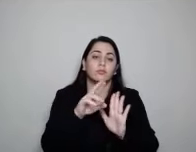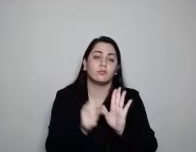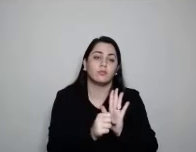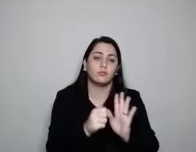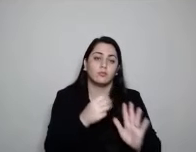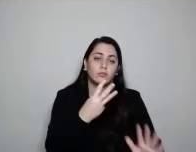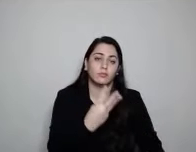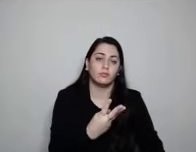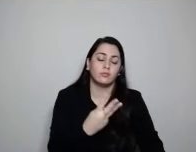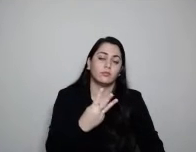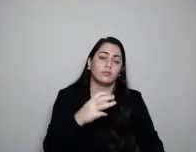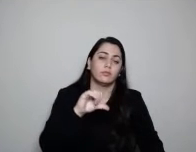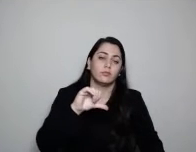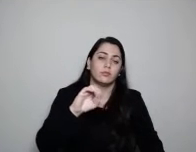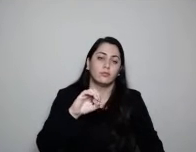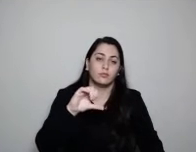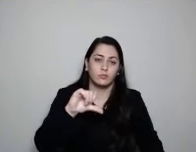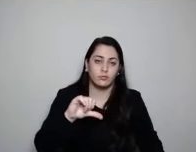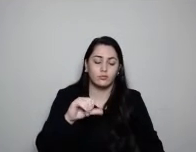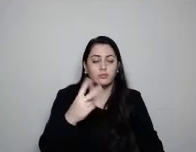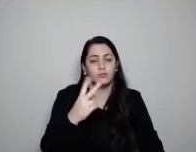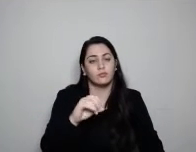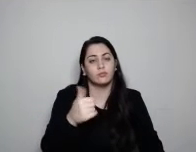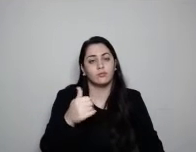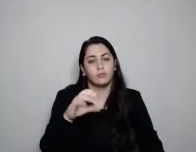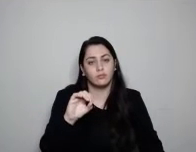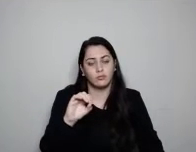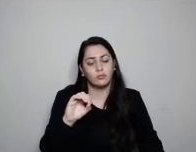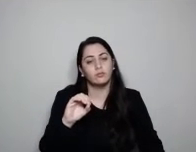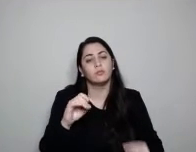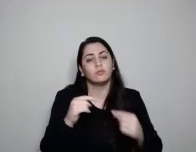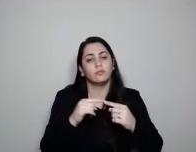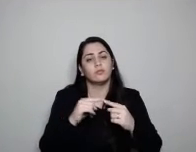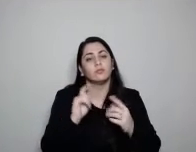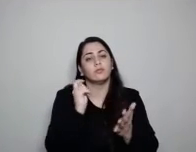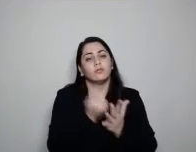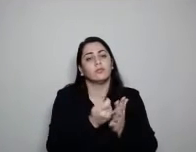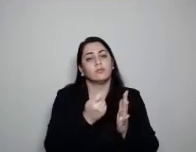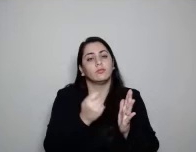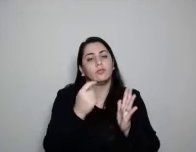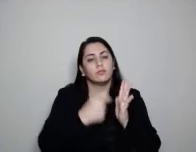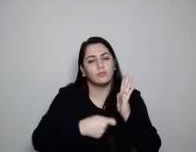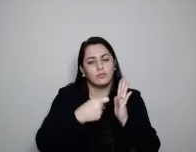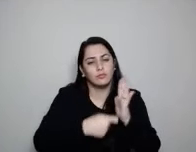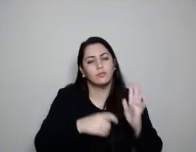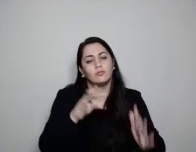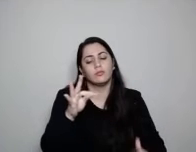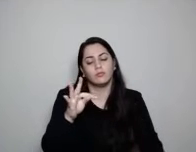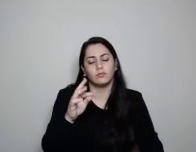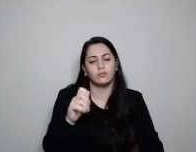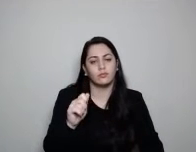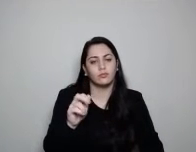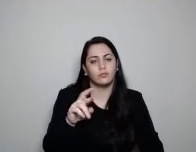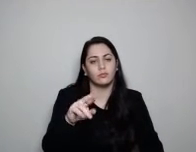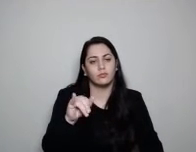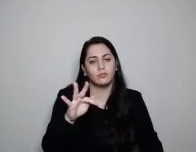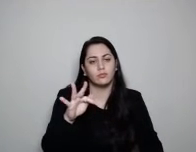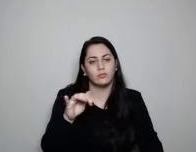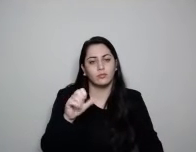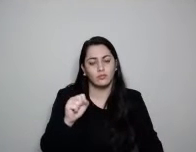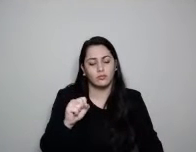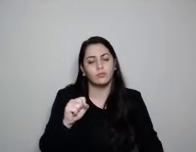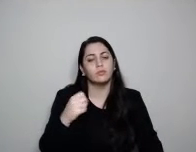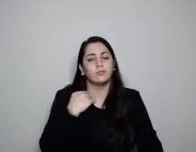de 2010 consolidou as normas sobre cobrança de tarifas decorrentes da prestação de serviços pelas instituições financeiras,